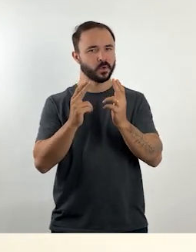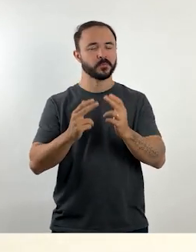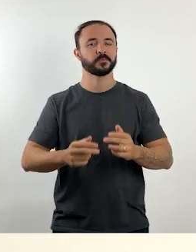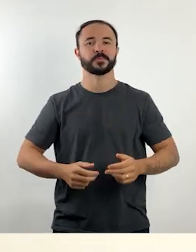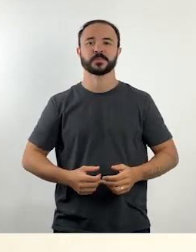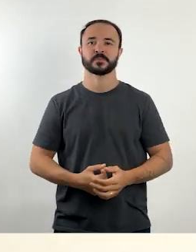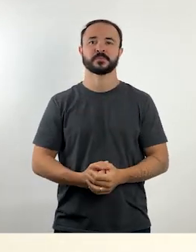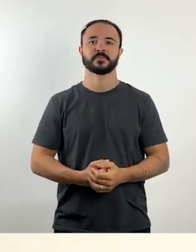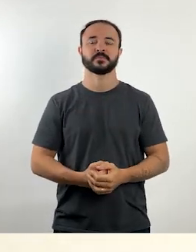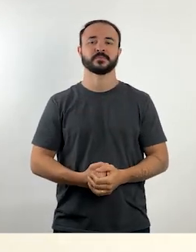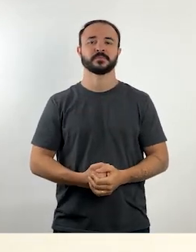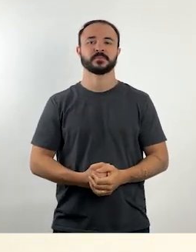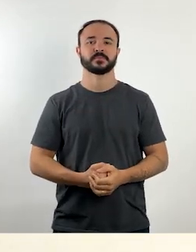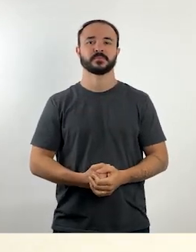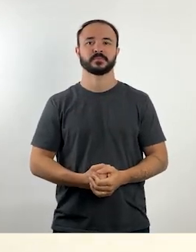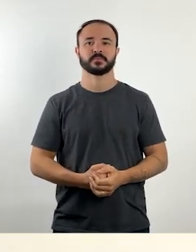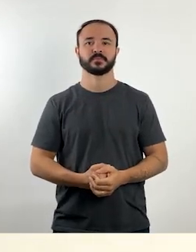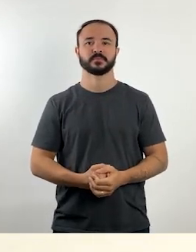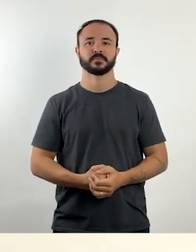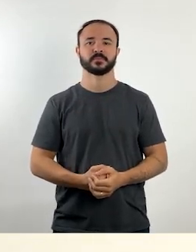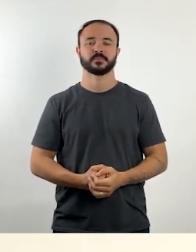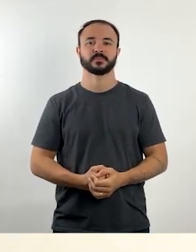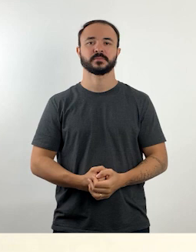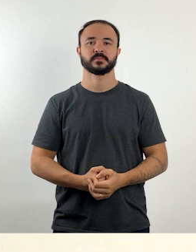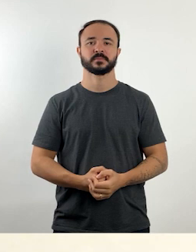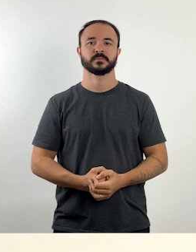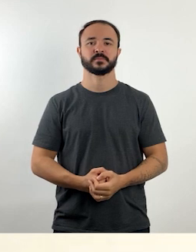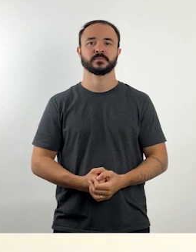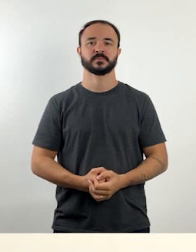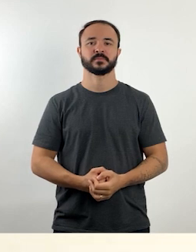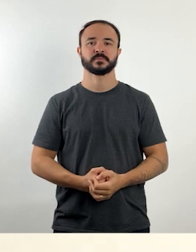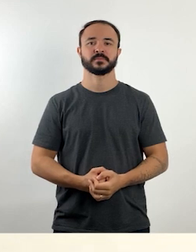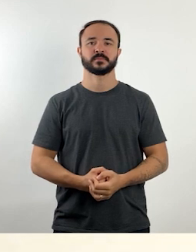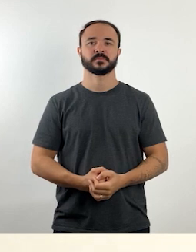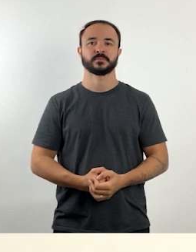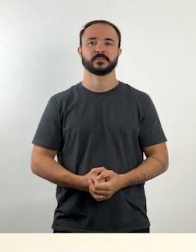tá? Vai ficar dessa forma aqui.